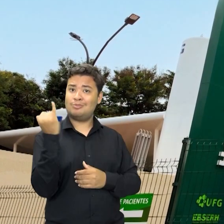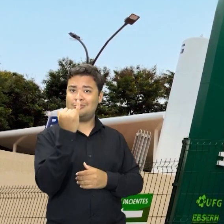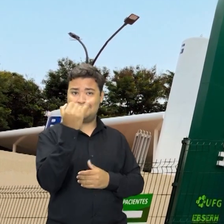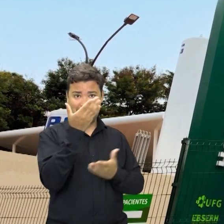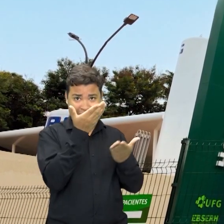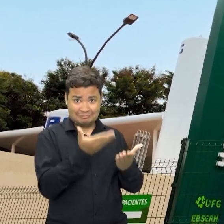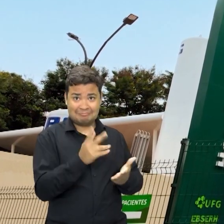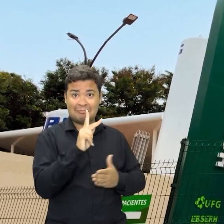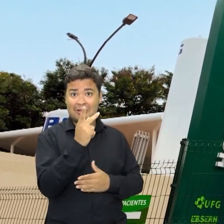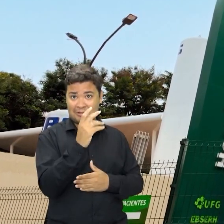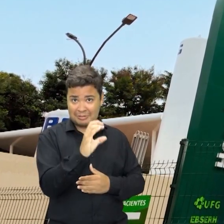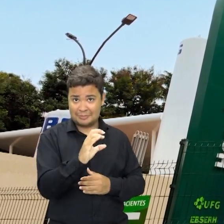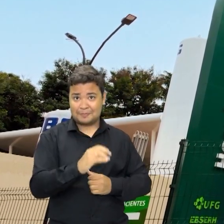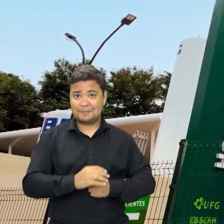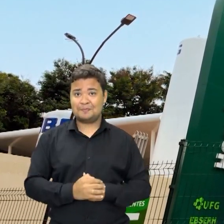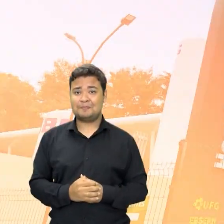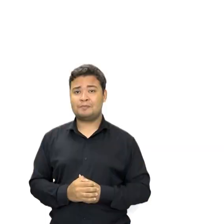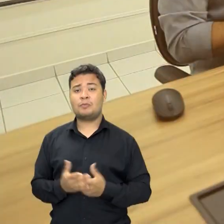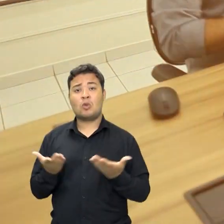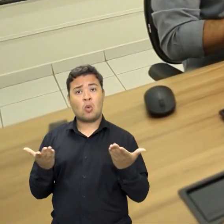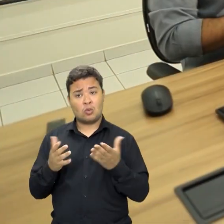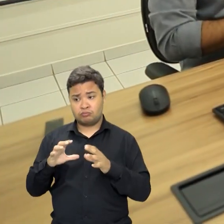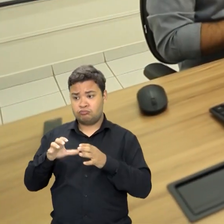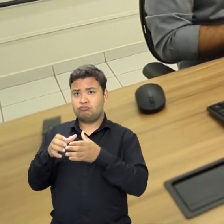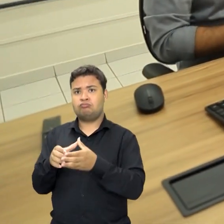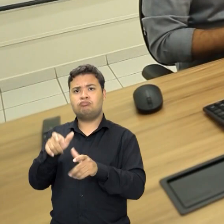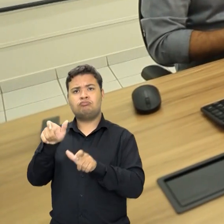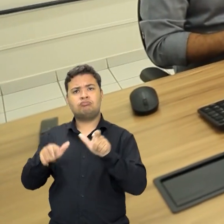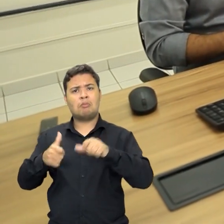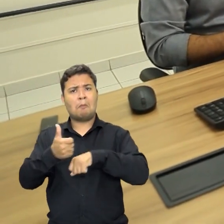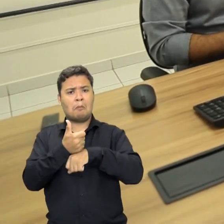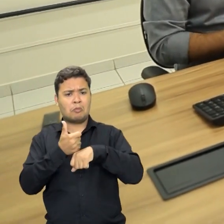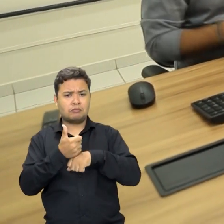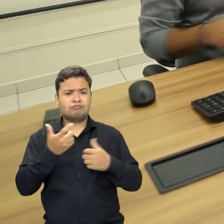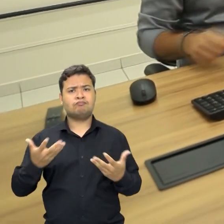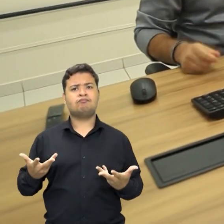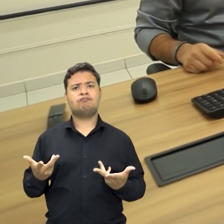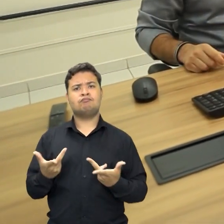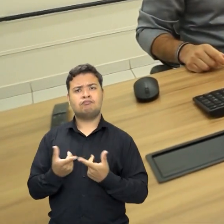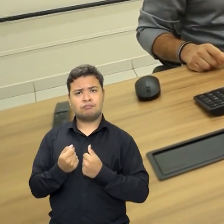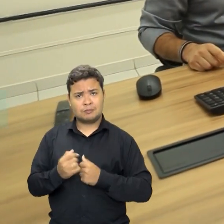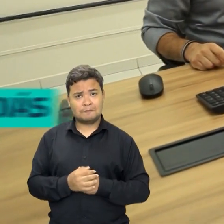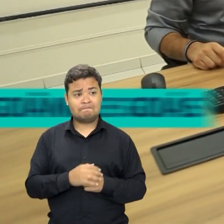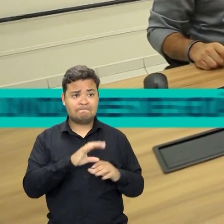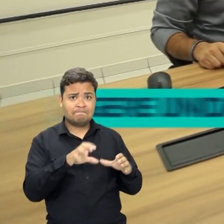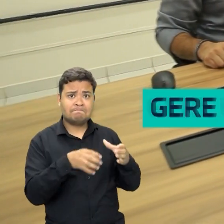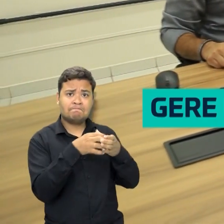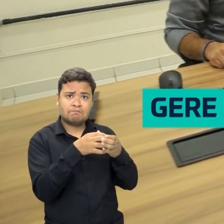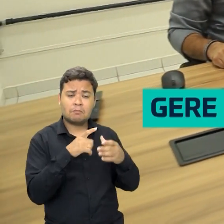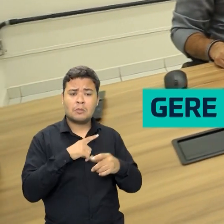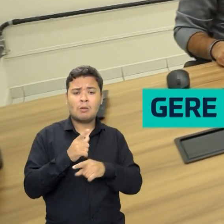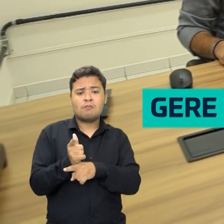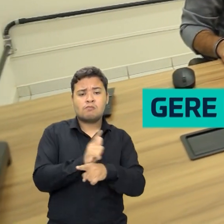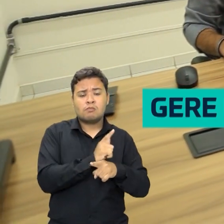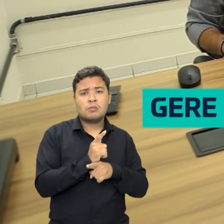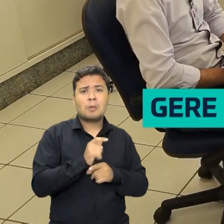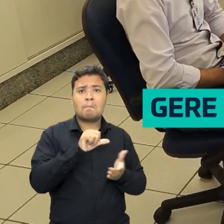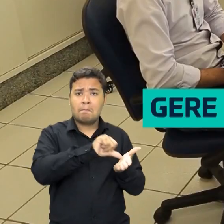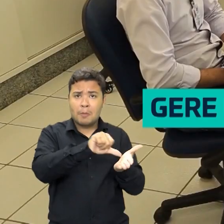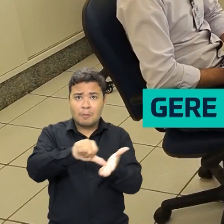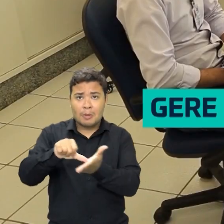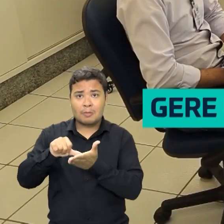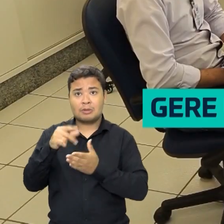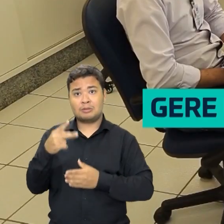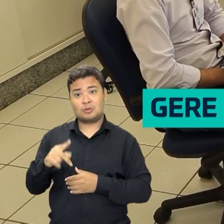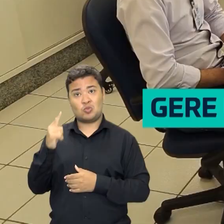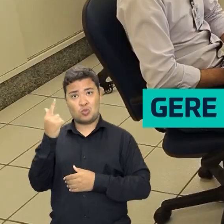da história do HC. Hoje, por meio do corpo de profissionais competentes, a Fundação gere unidades municipais de